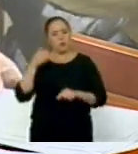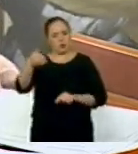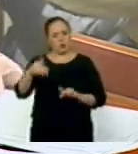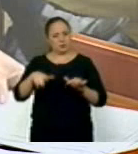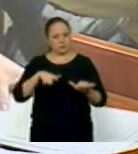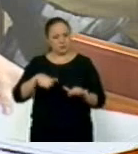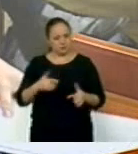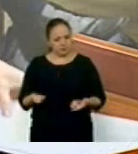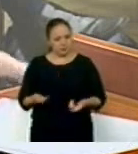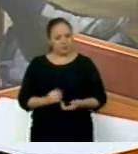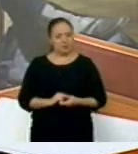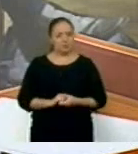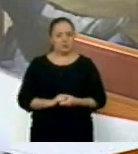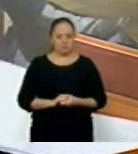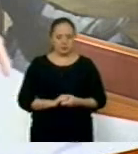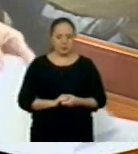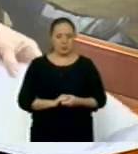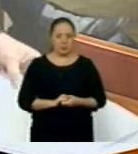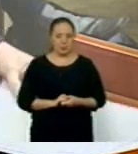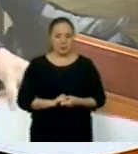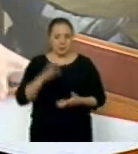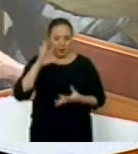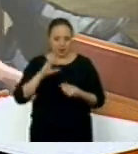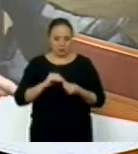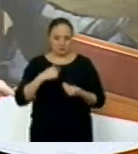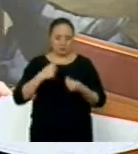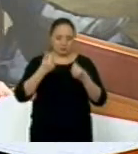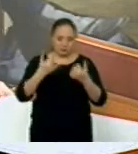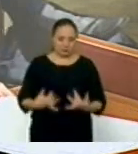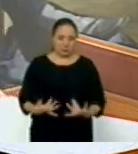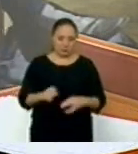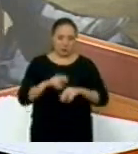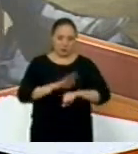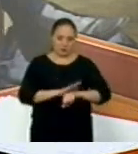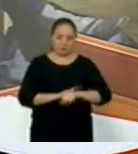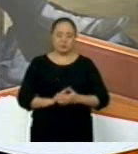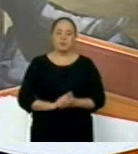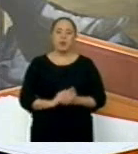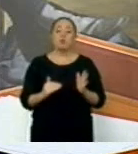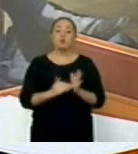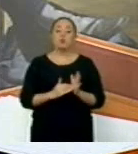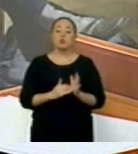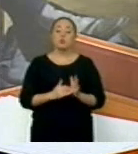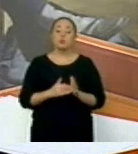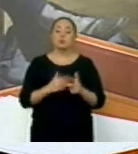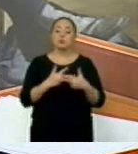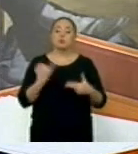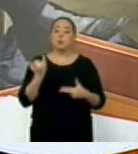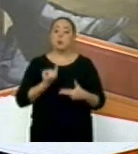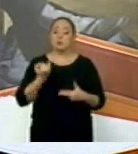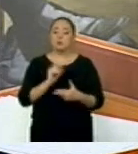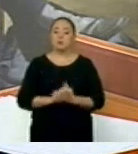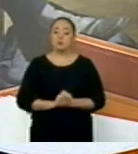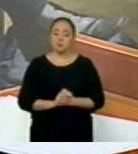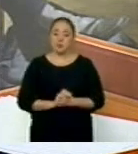parlamentar. E já concluindo, senhora presidente, até por conta do tempo, apenas um último aspecto importante, a